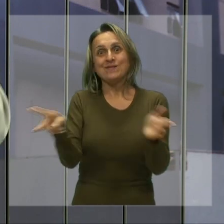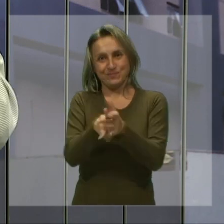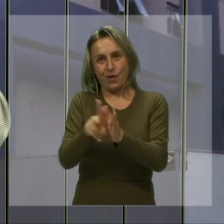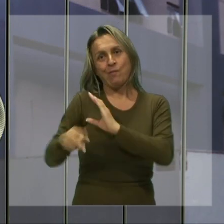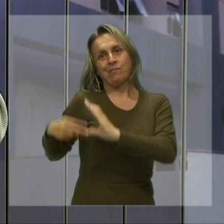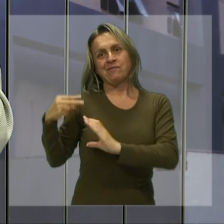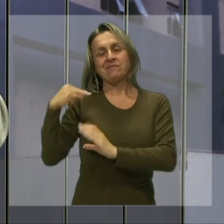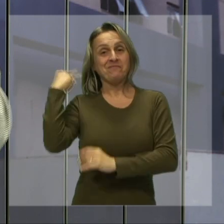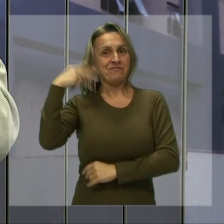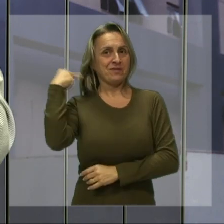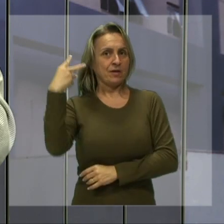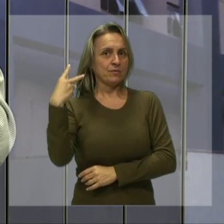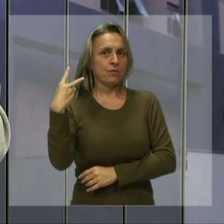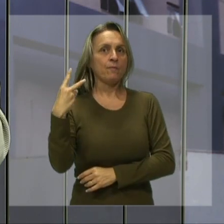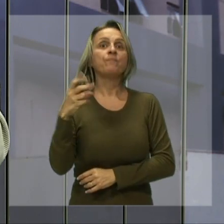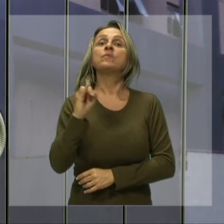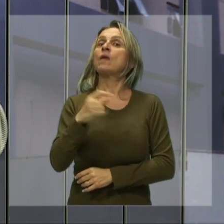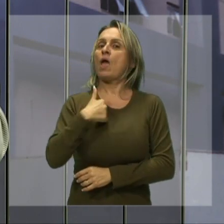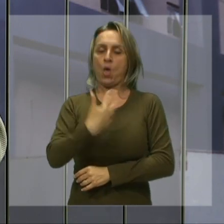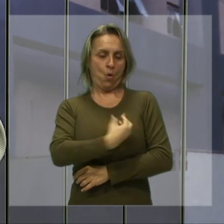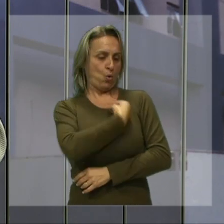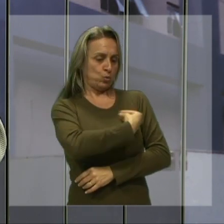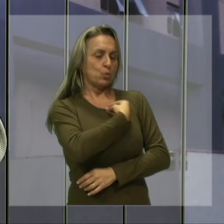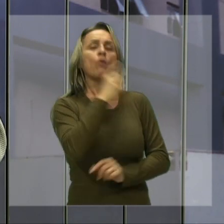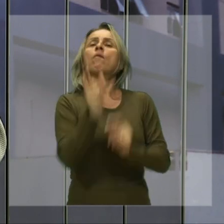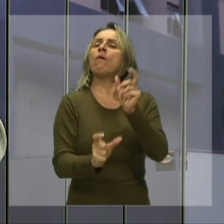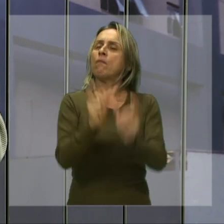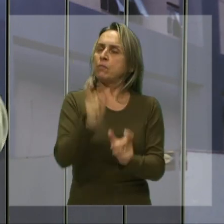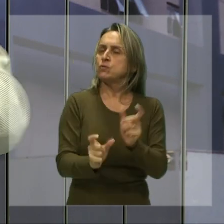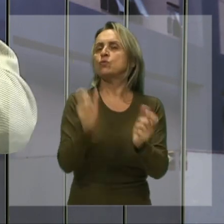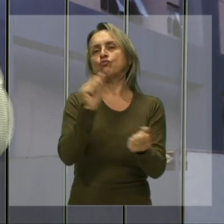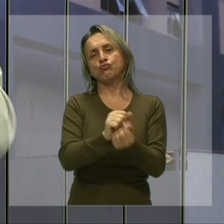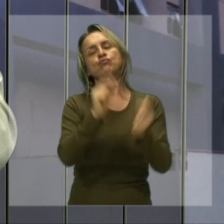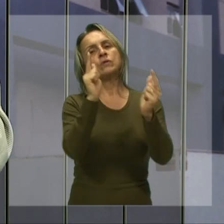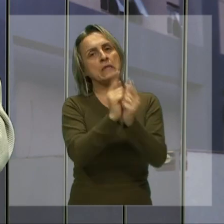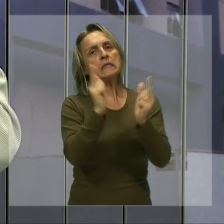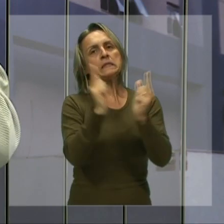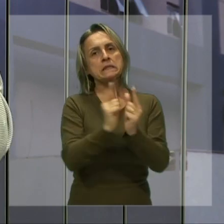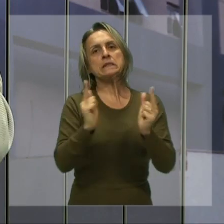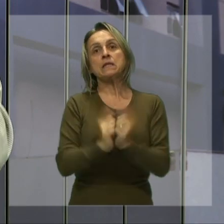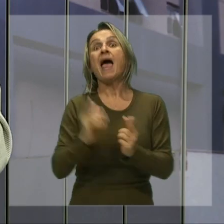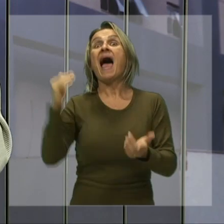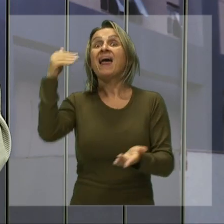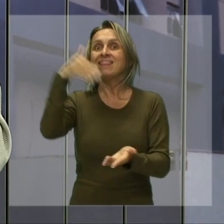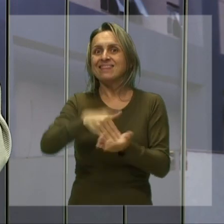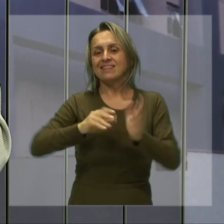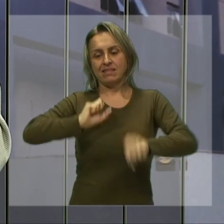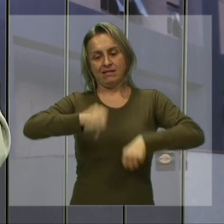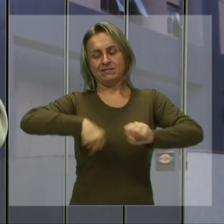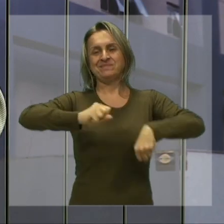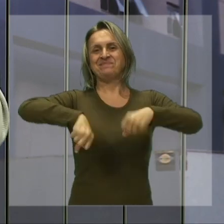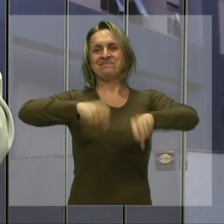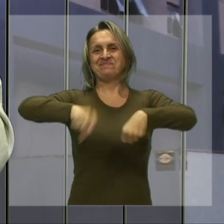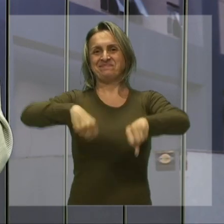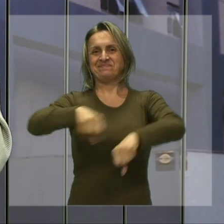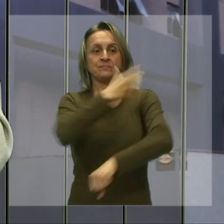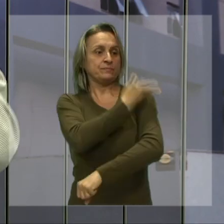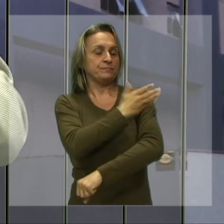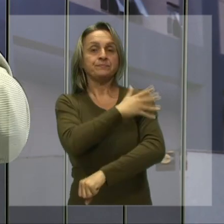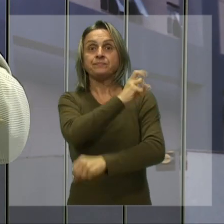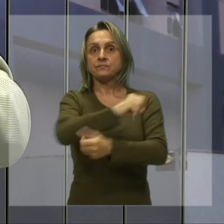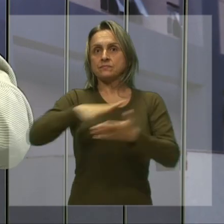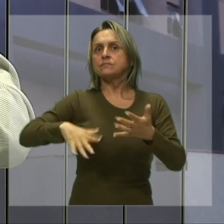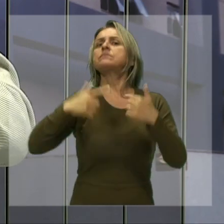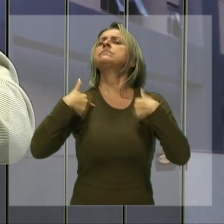Então, onde eu estou, as pessoas estão ali, eu estou atendendo. Inclusive, quando eu estou pedalando, praticando minha atividade física, eu estou atendendo